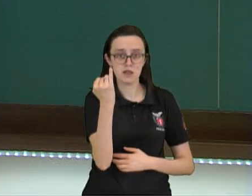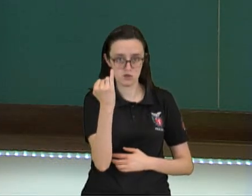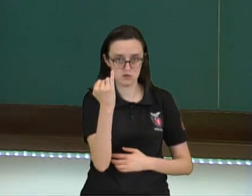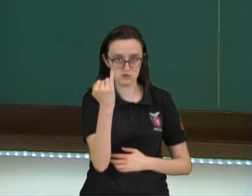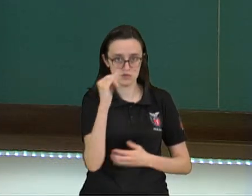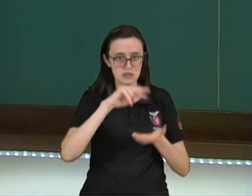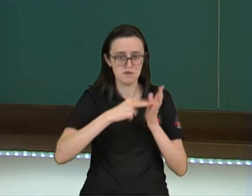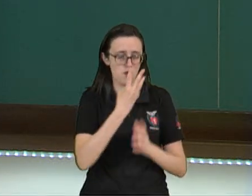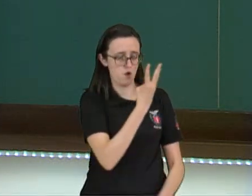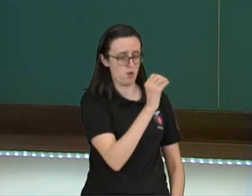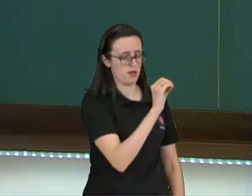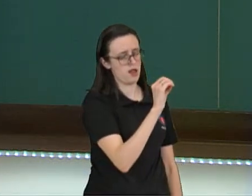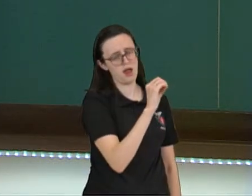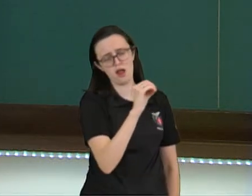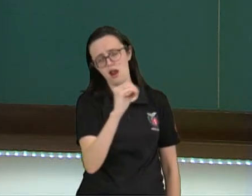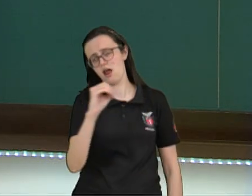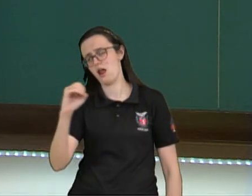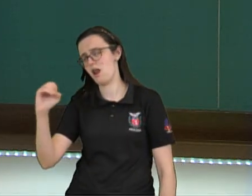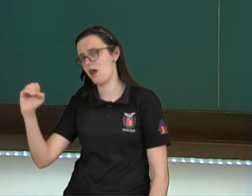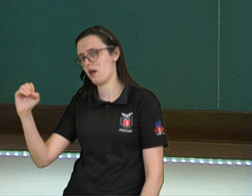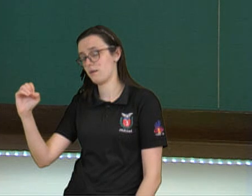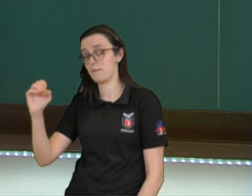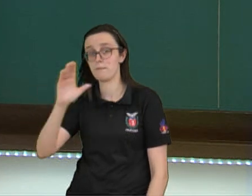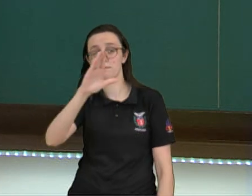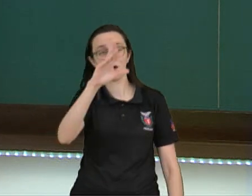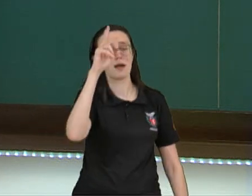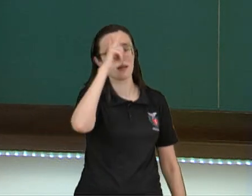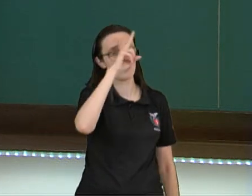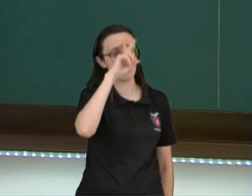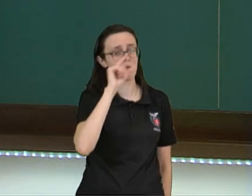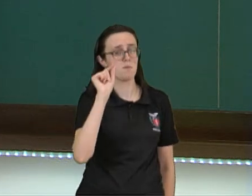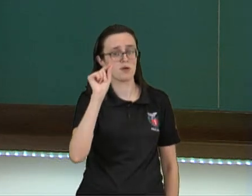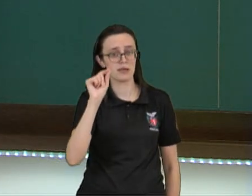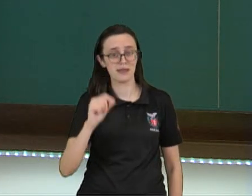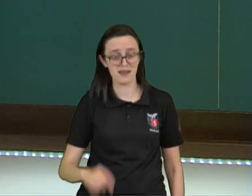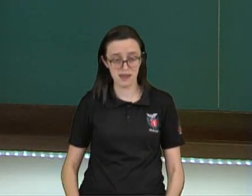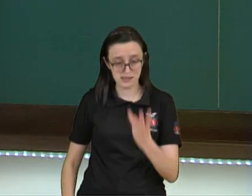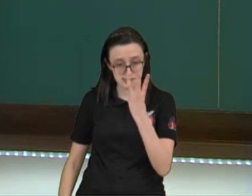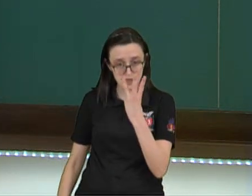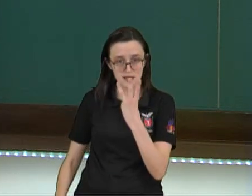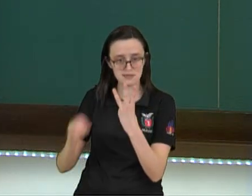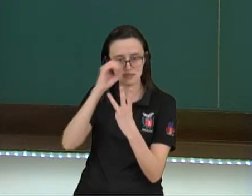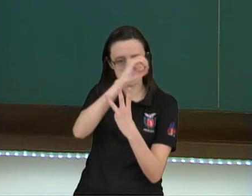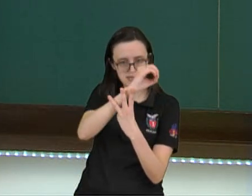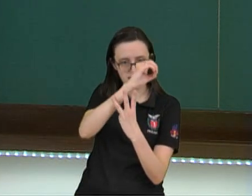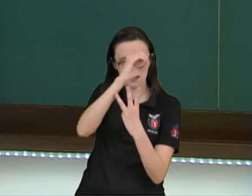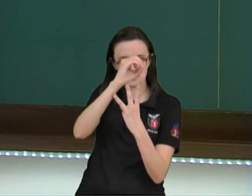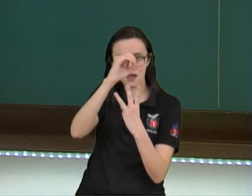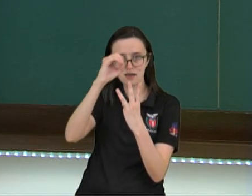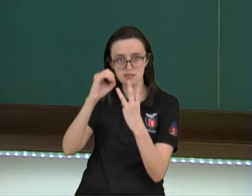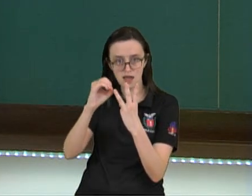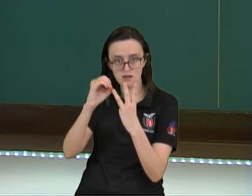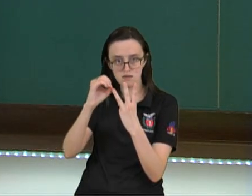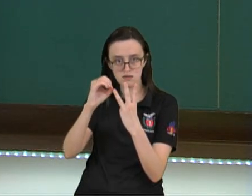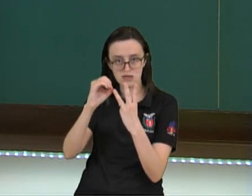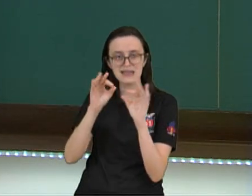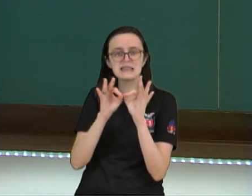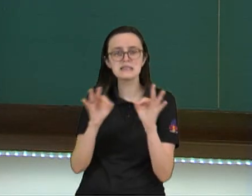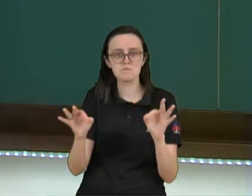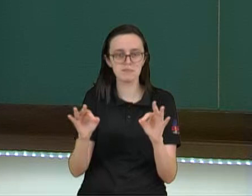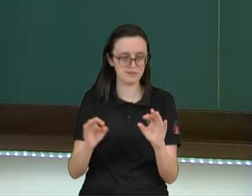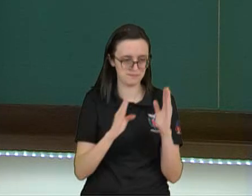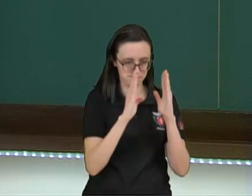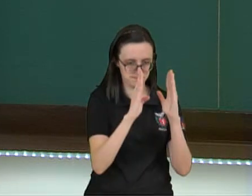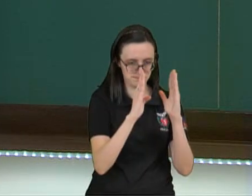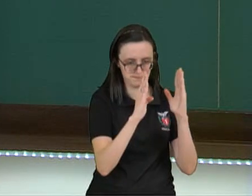e enche de zeros depois, ok? Lembrando que tem 3 zeros na classe simples, mais